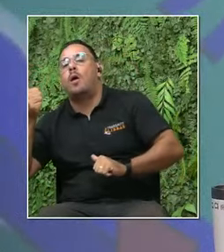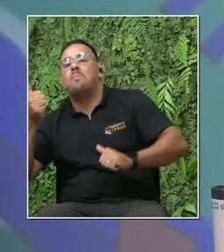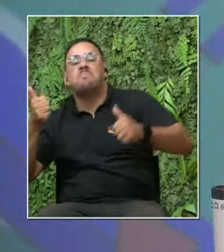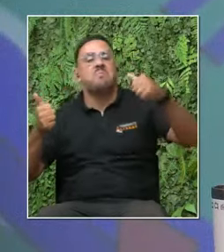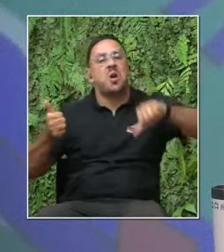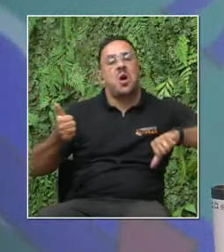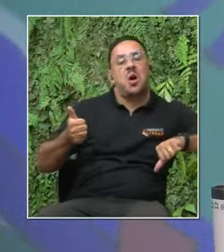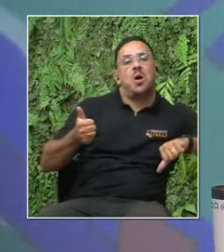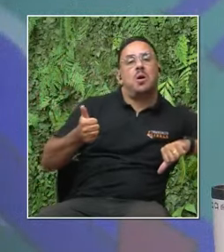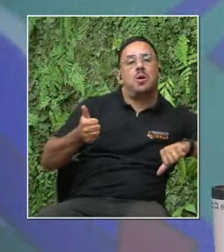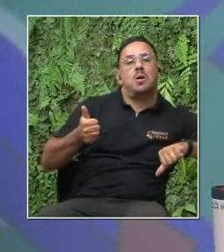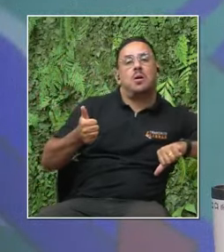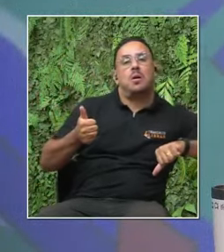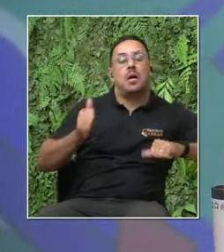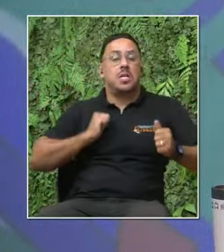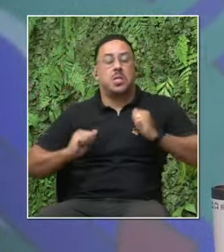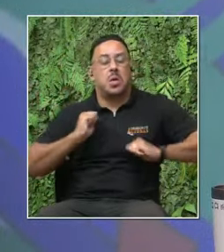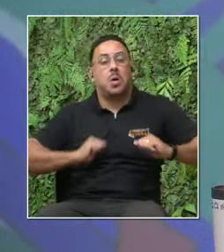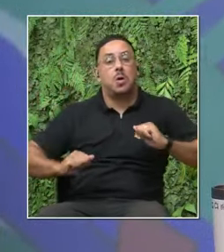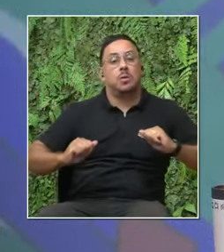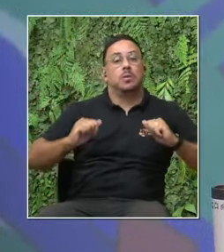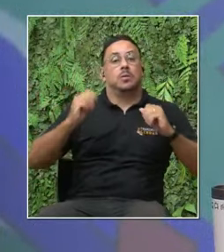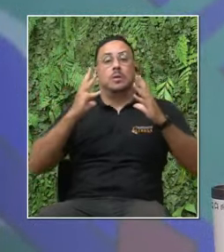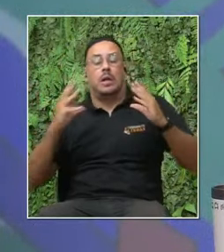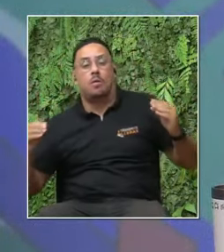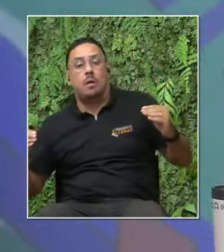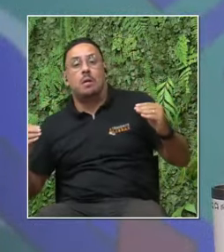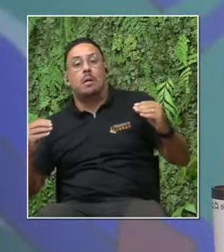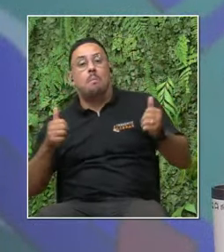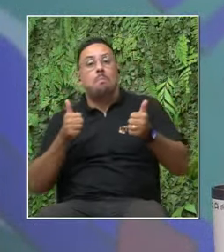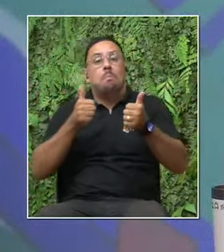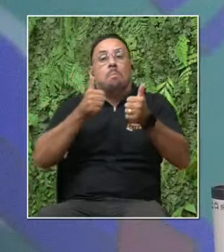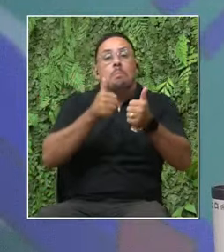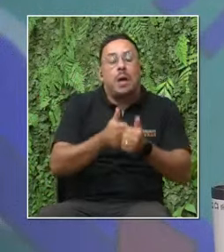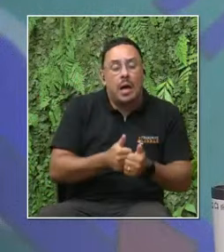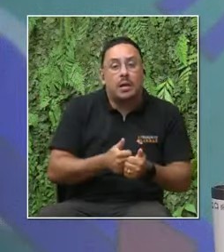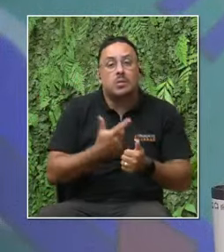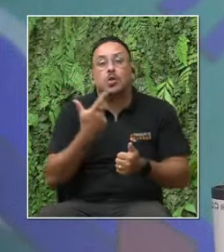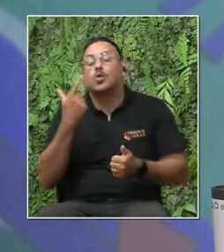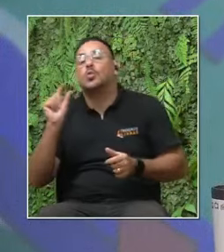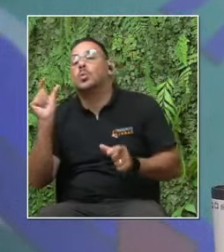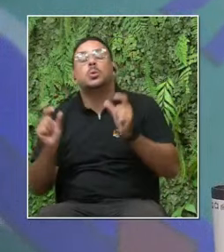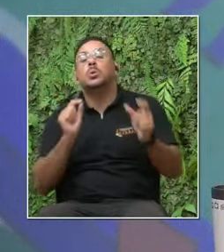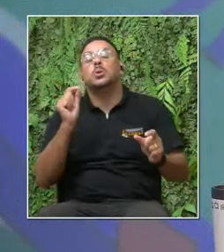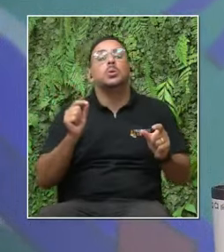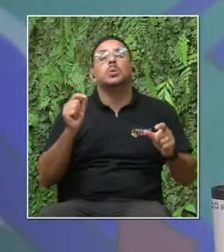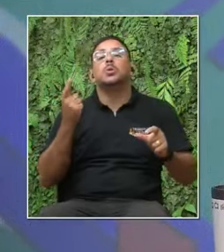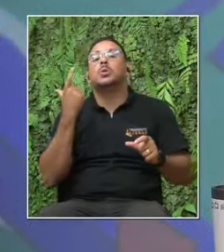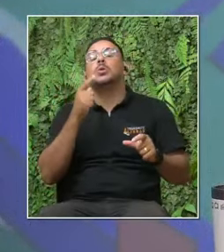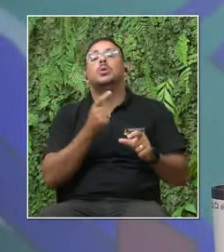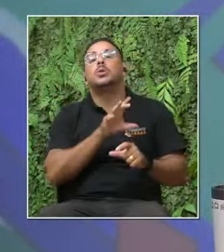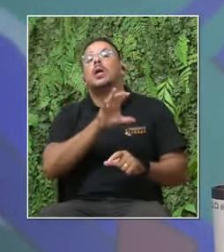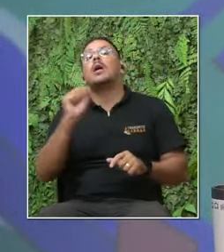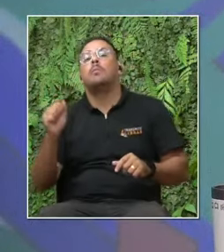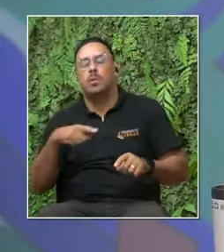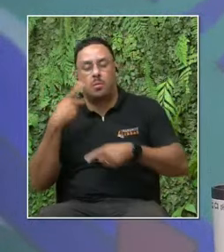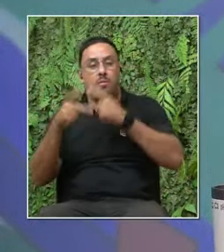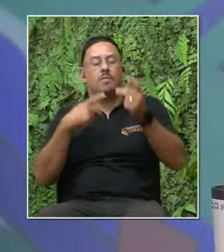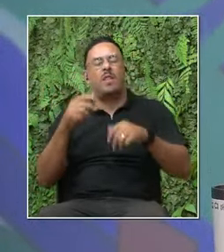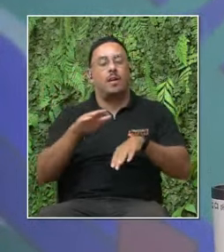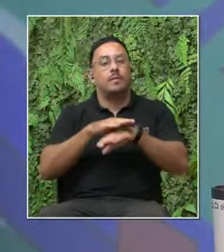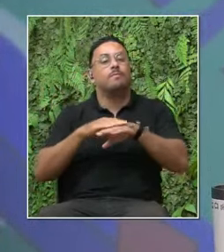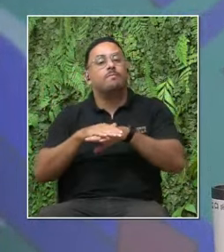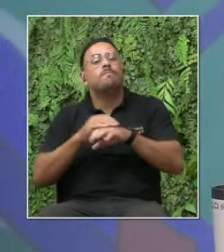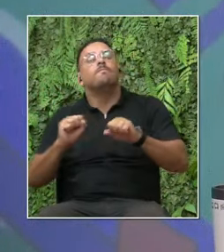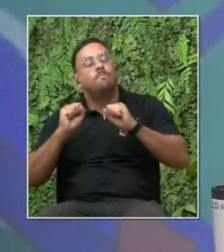quem tá mais tranquilo quem tá mais perto de chegar e ser campeão a gente vai falar sobre isso e muito mais daqui a pouco